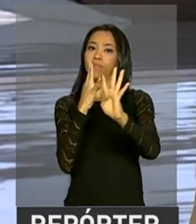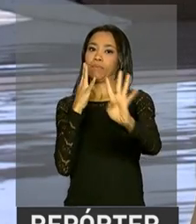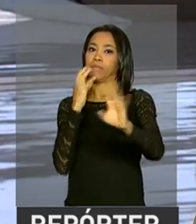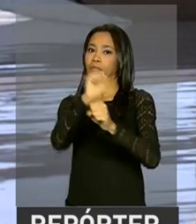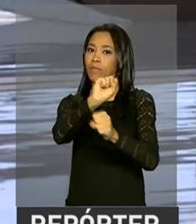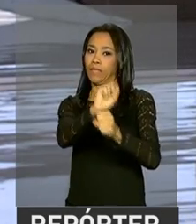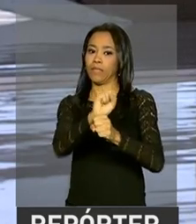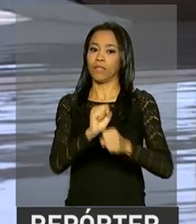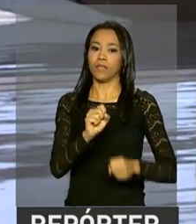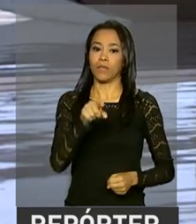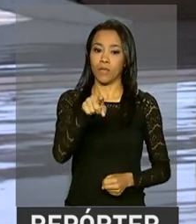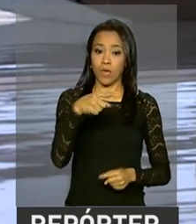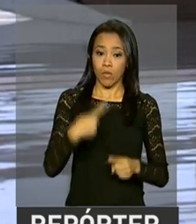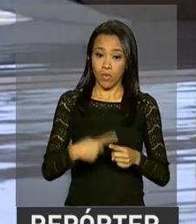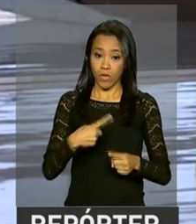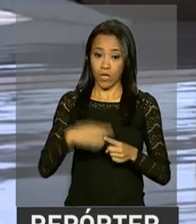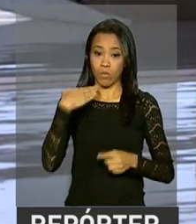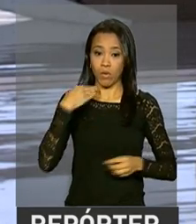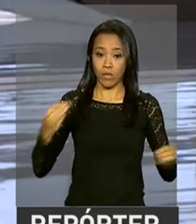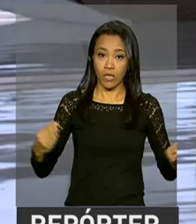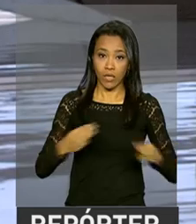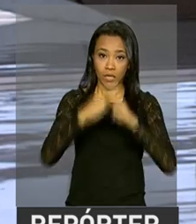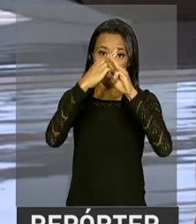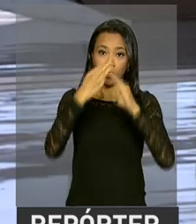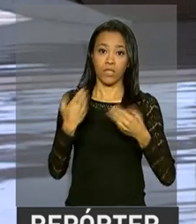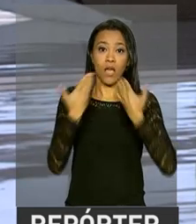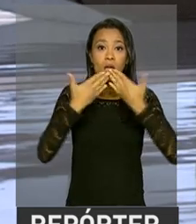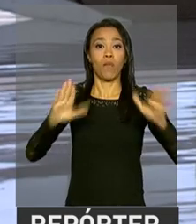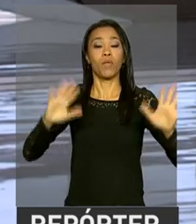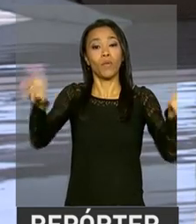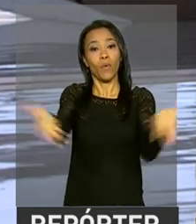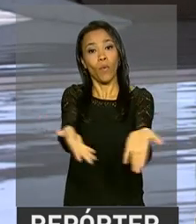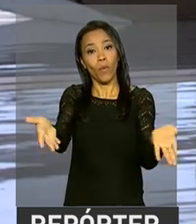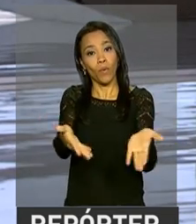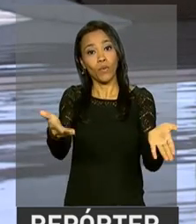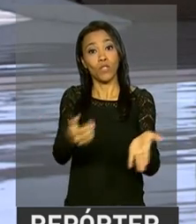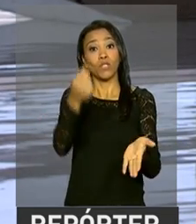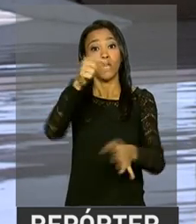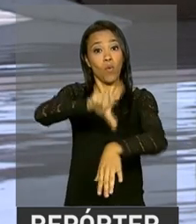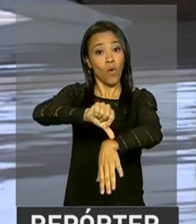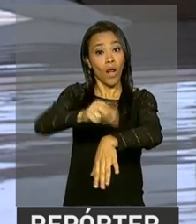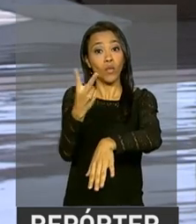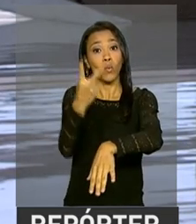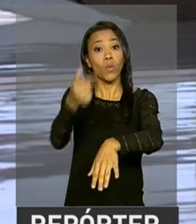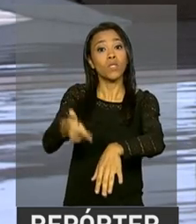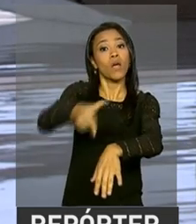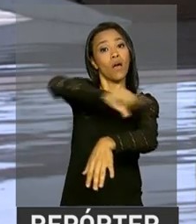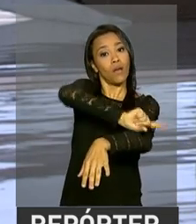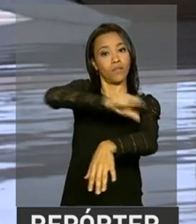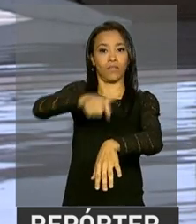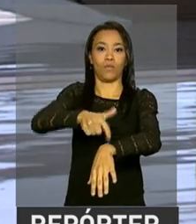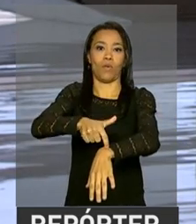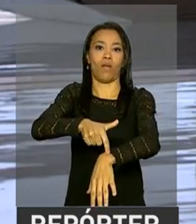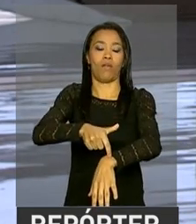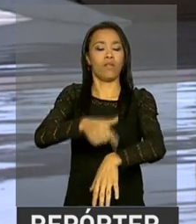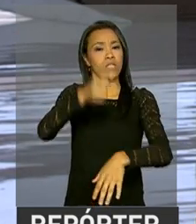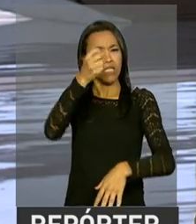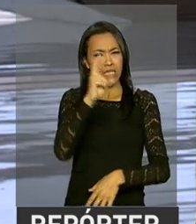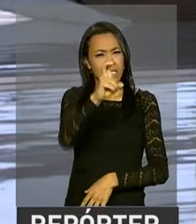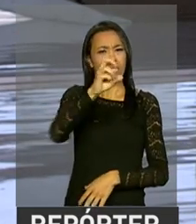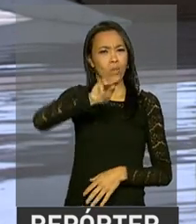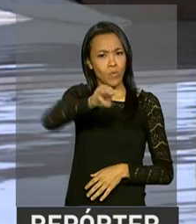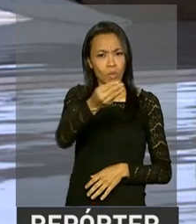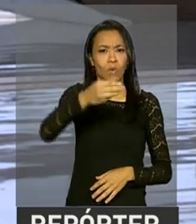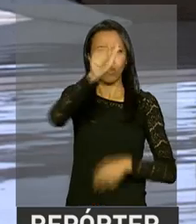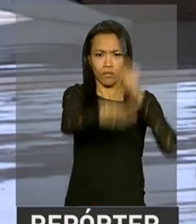agências da Caixa Econômica Federal abriram hoje 2 horas mais cedo. São quase 5 milhões de